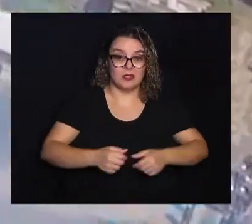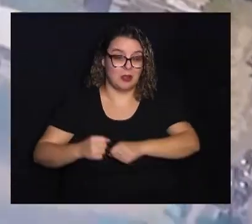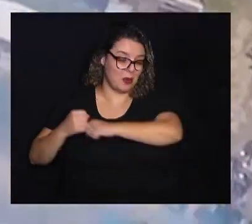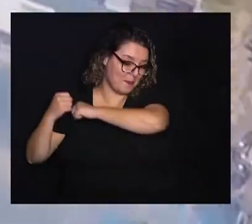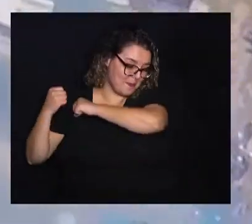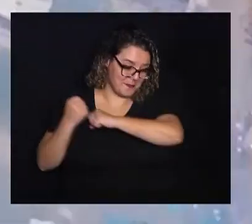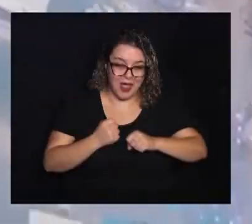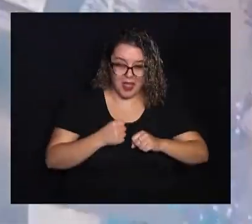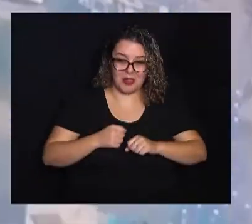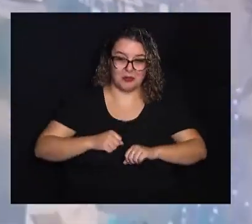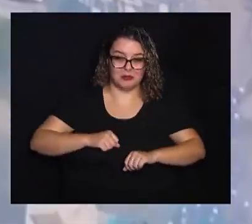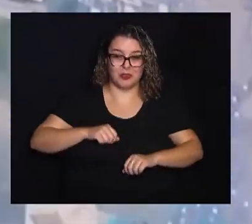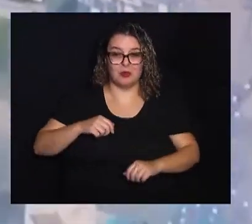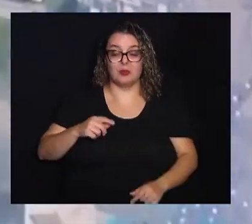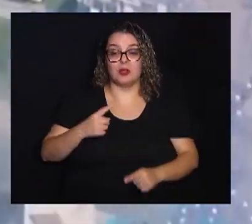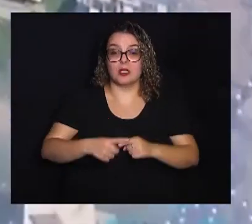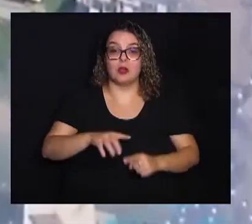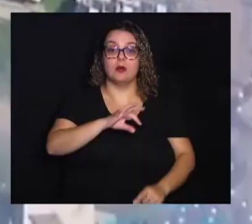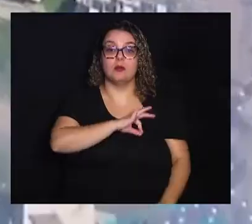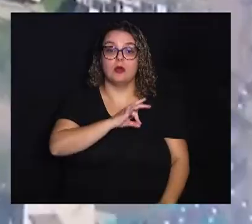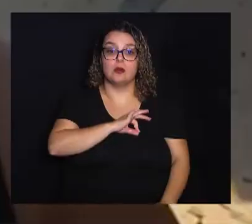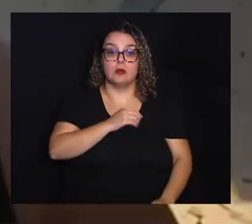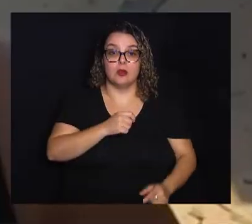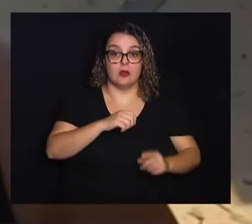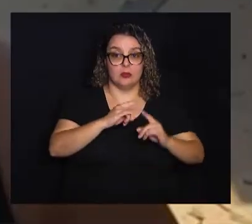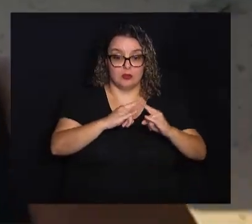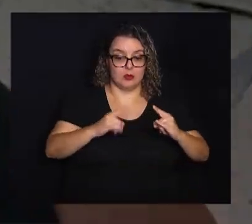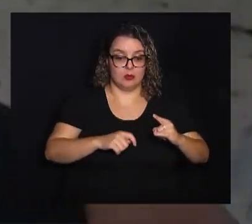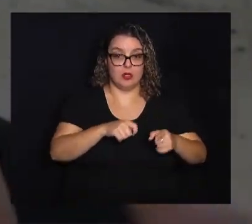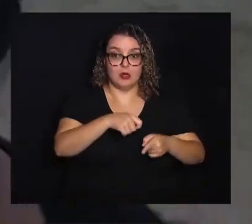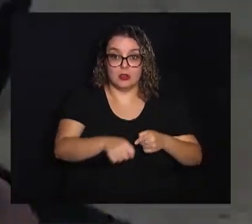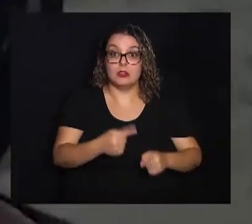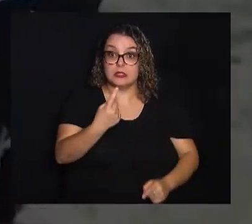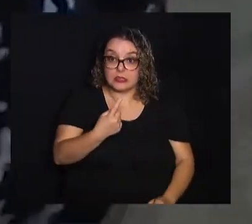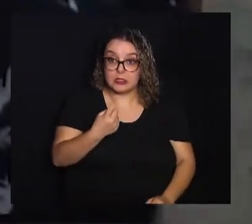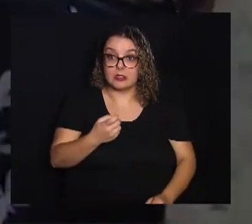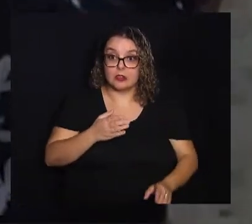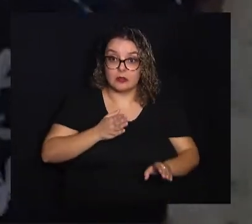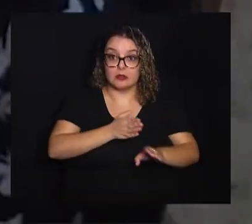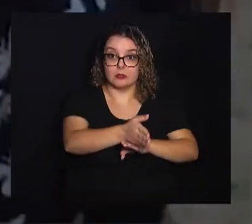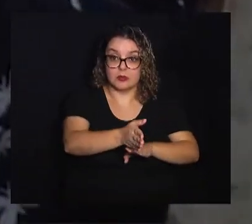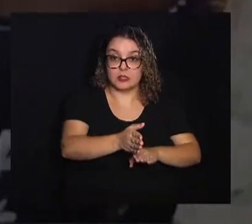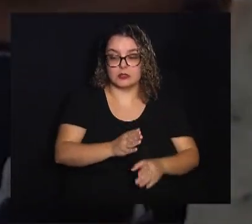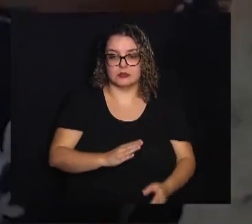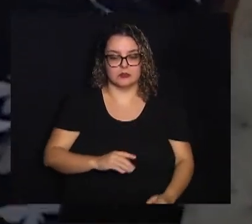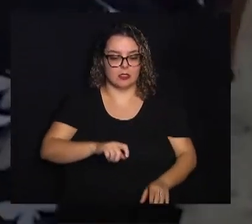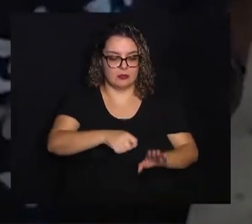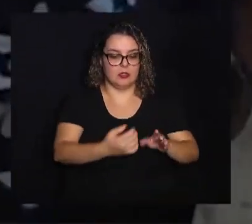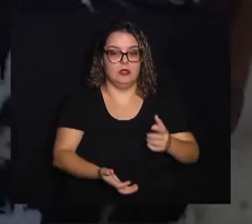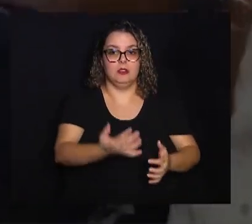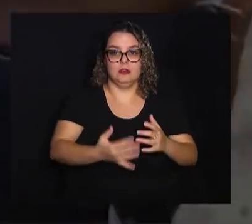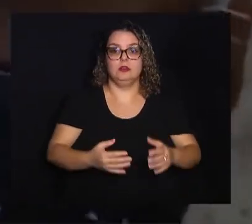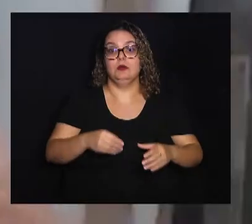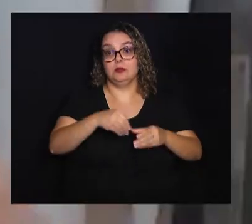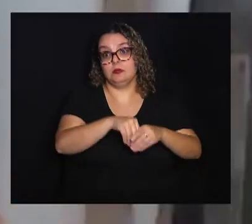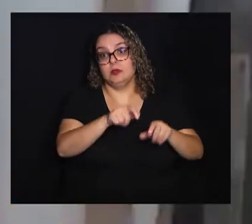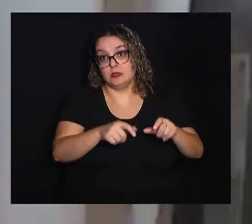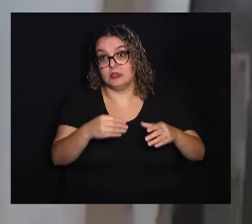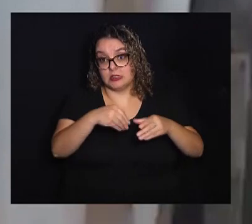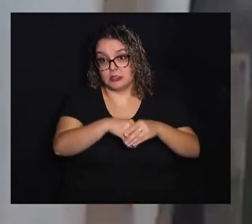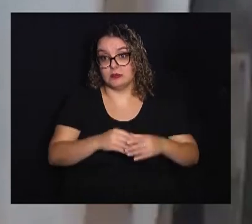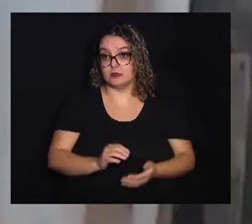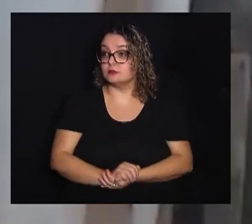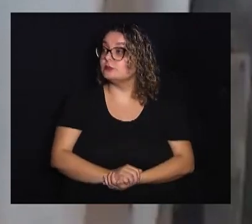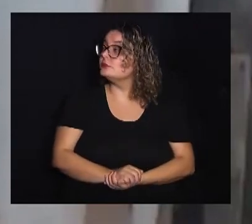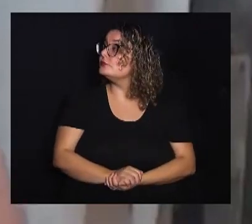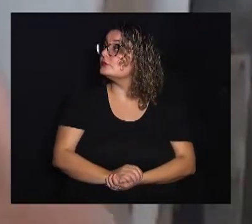parede, porque o policial colocava fogo na única porta de saída e tinha gente dentro do barraco. Na hora